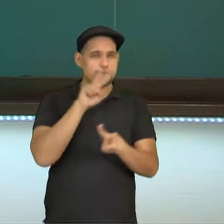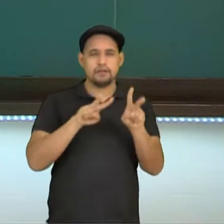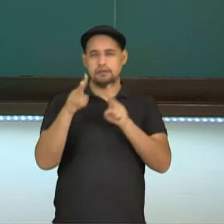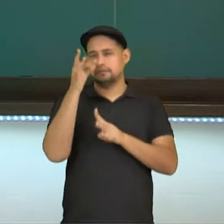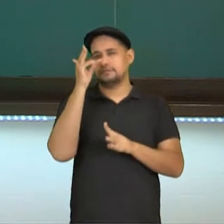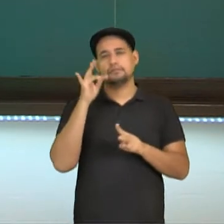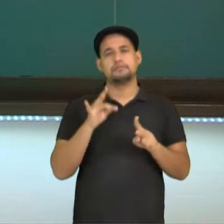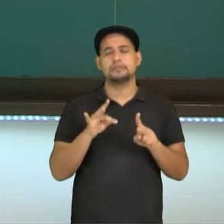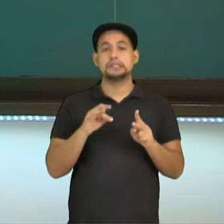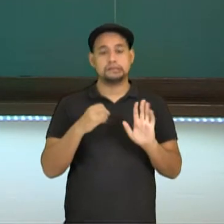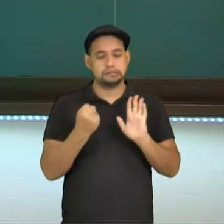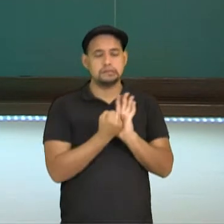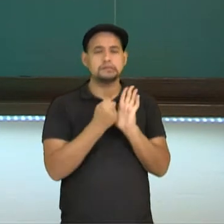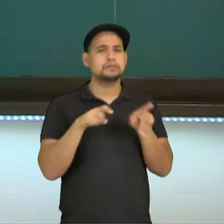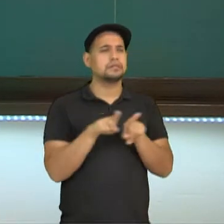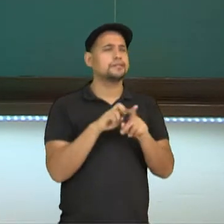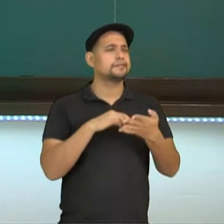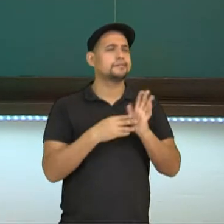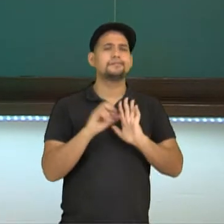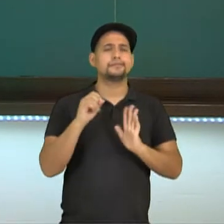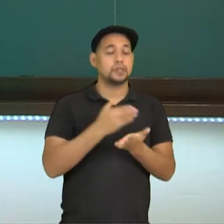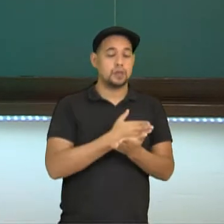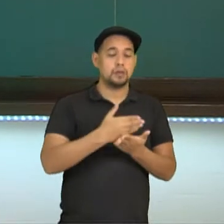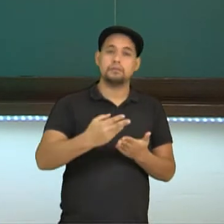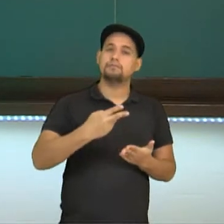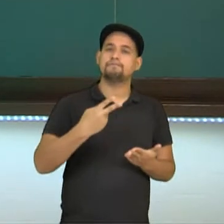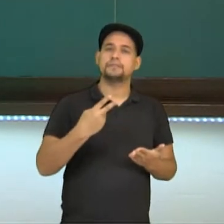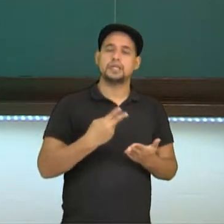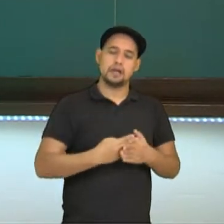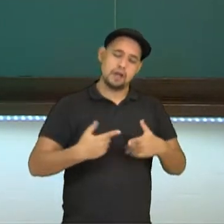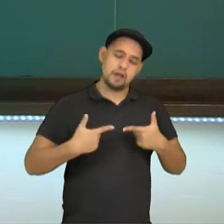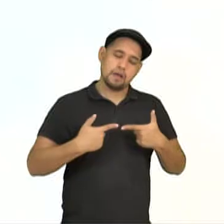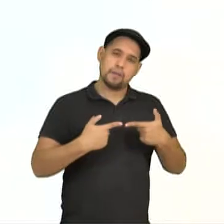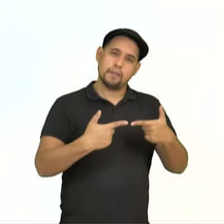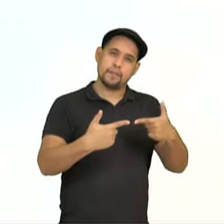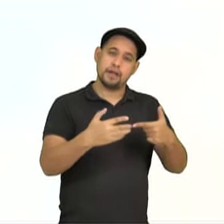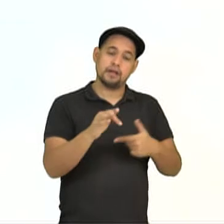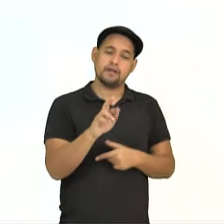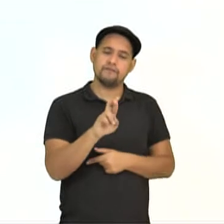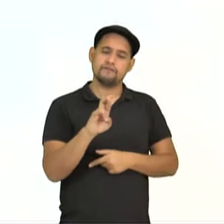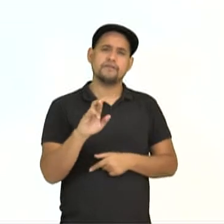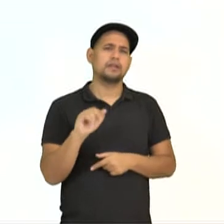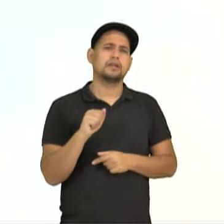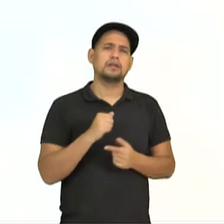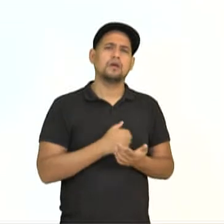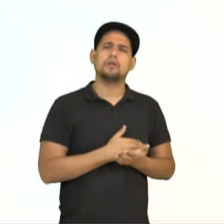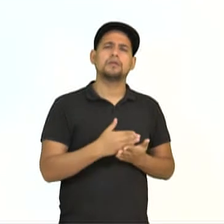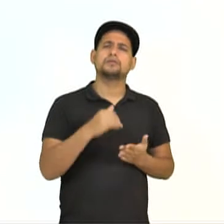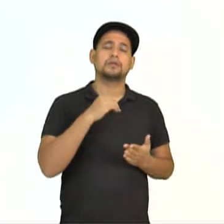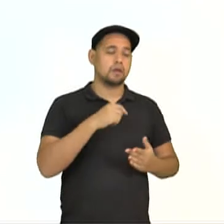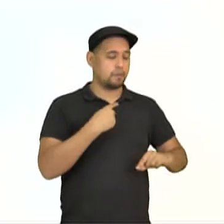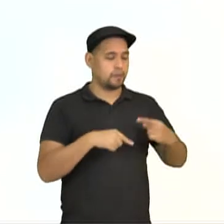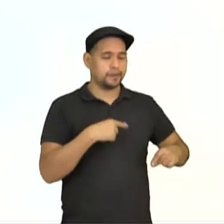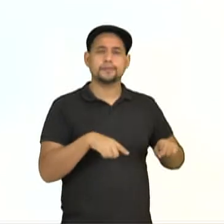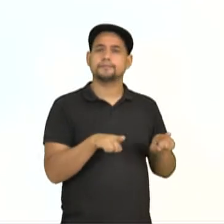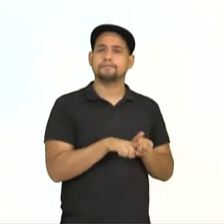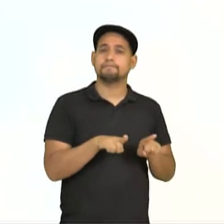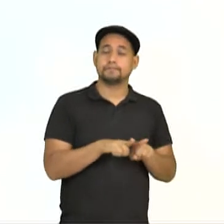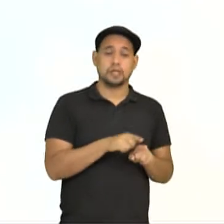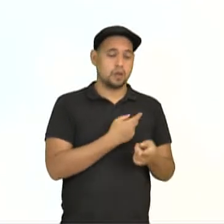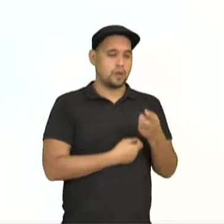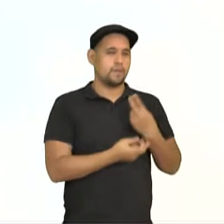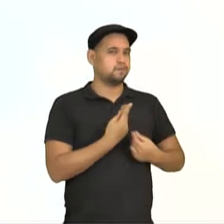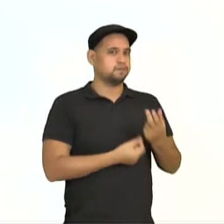bem simbólica aí do que foi o início da Guerra Fria. A Guerra Fria, então, foi uma disputa também entre